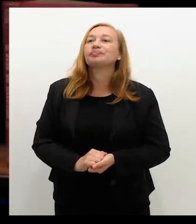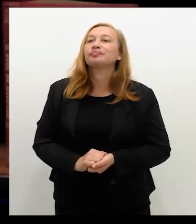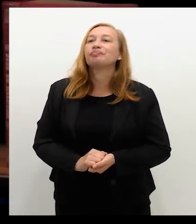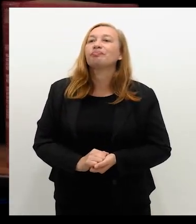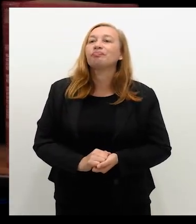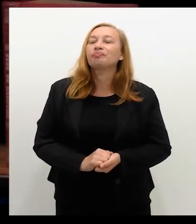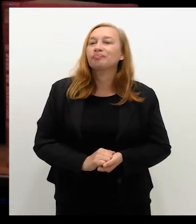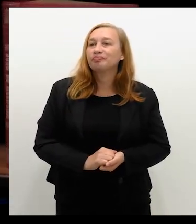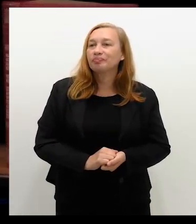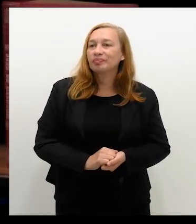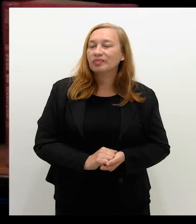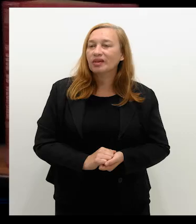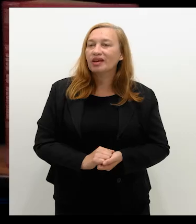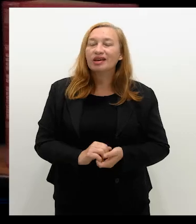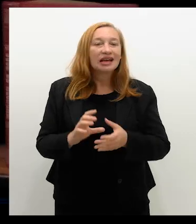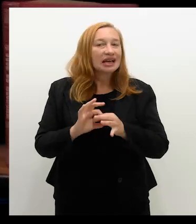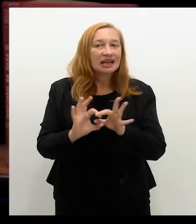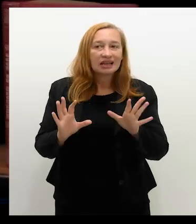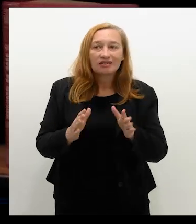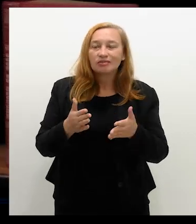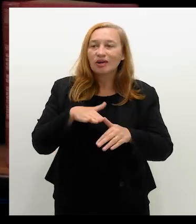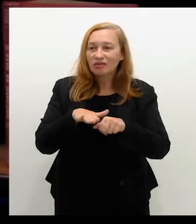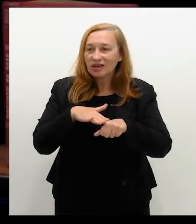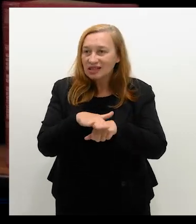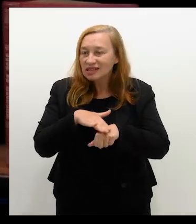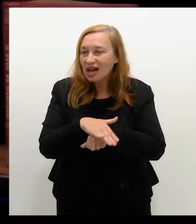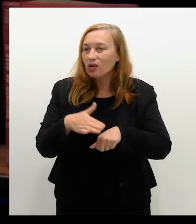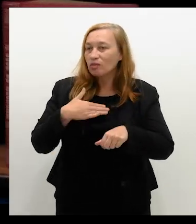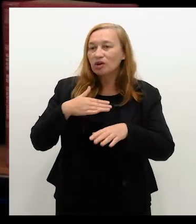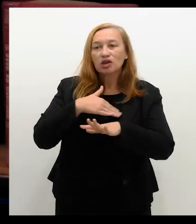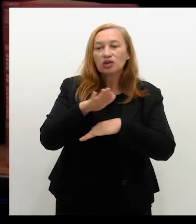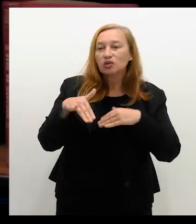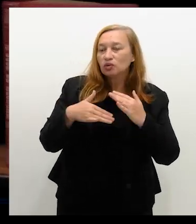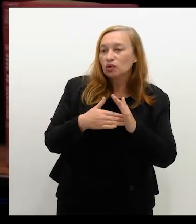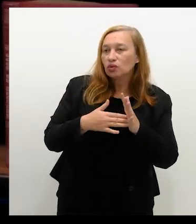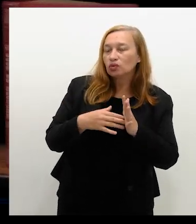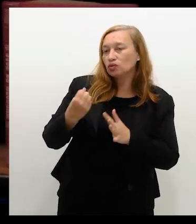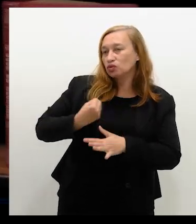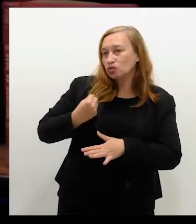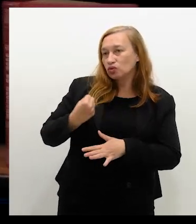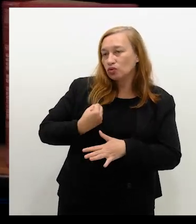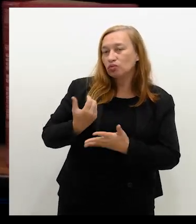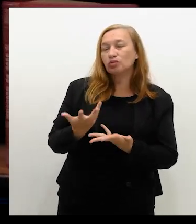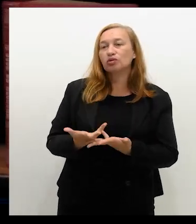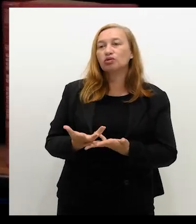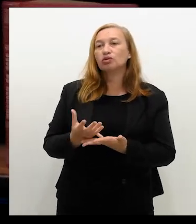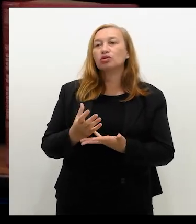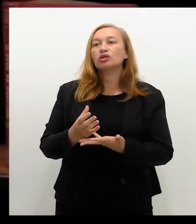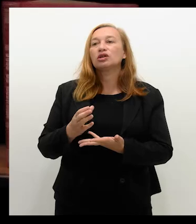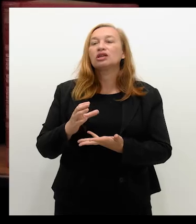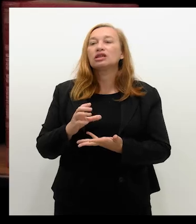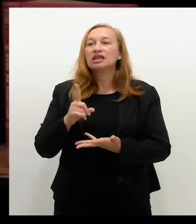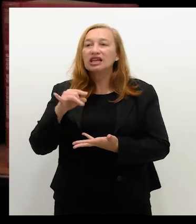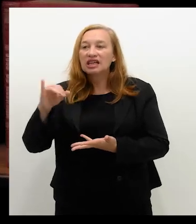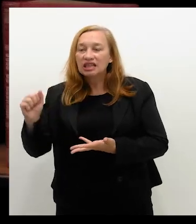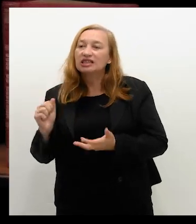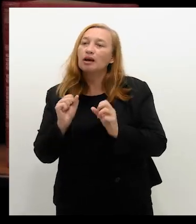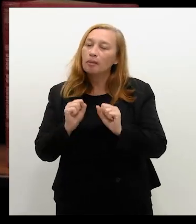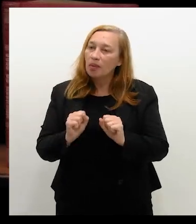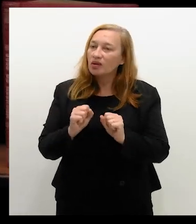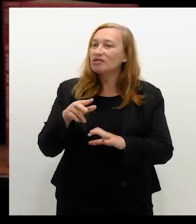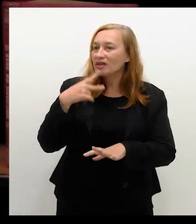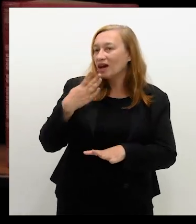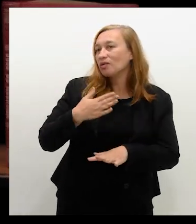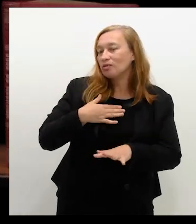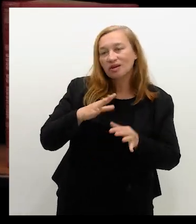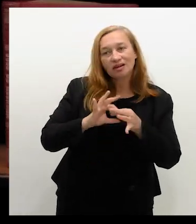@DRAPricampus. Tá? E fica à vontade de falar comigo lá, tem todos os meus contatos de consultório, manda um direct, pode falar comigo,